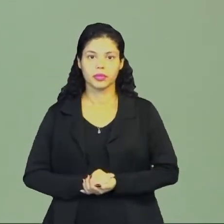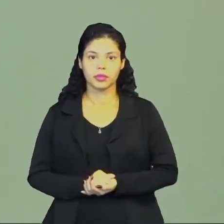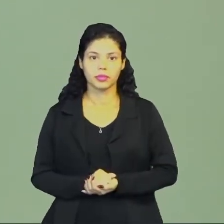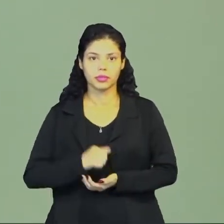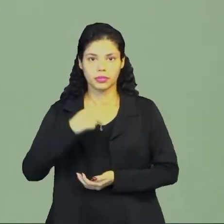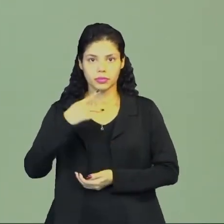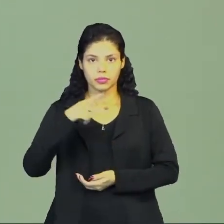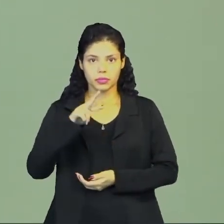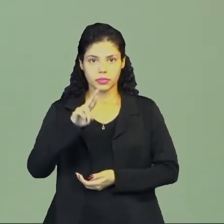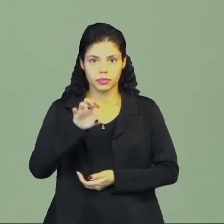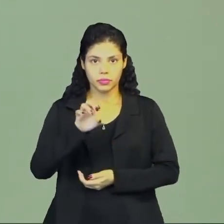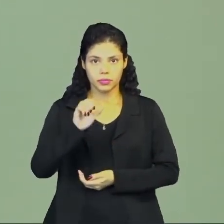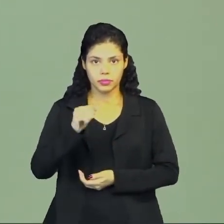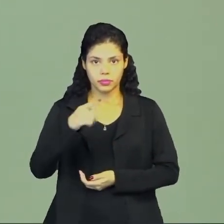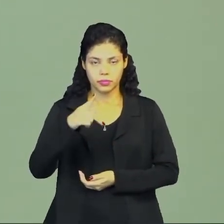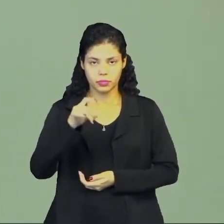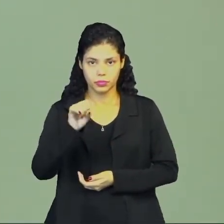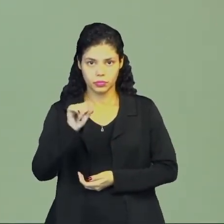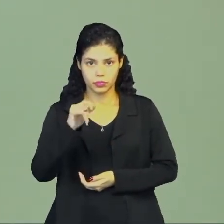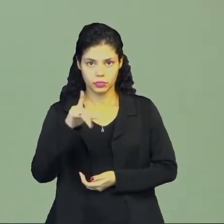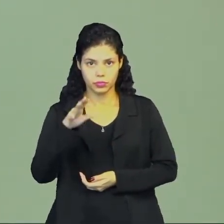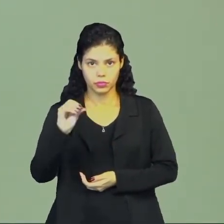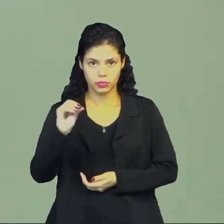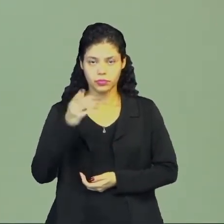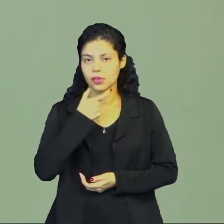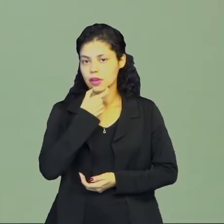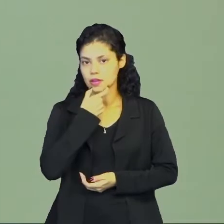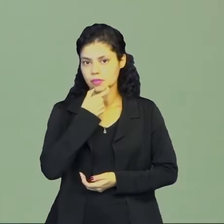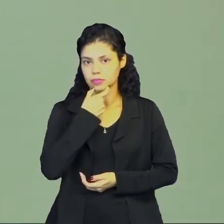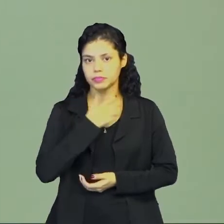que são as preposições em inglês.